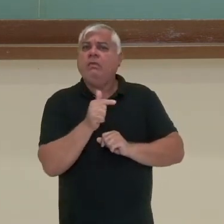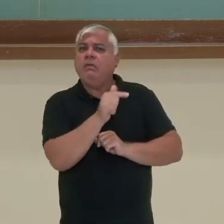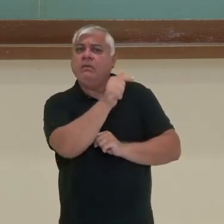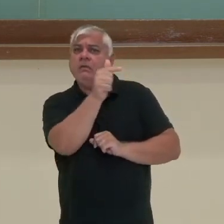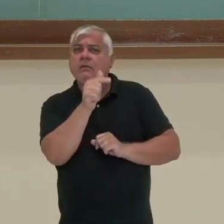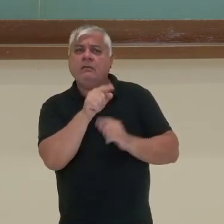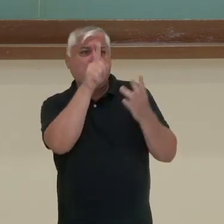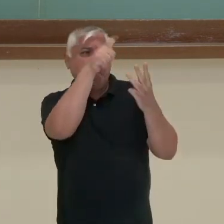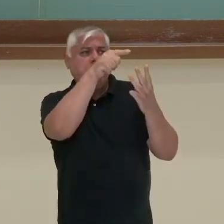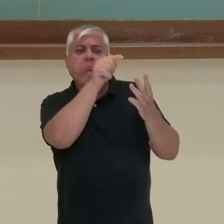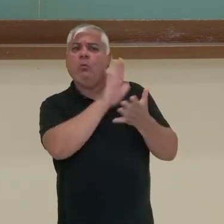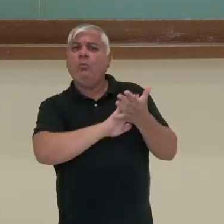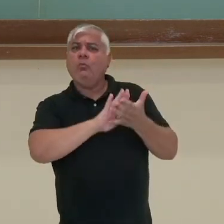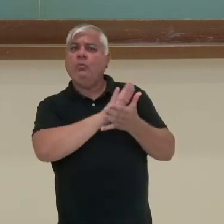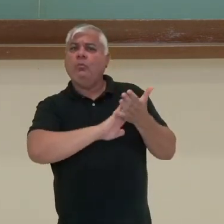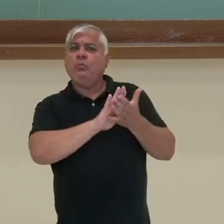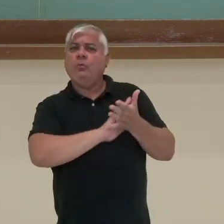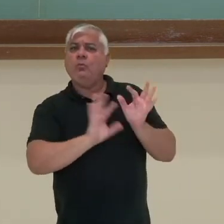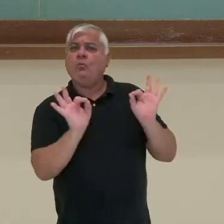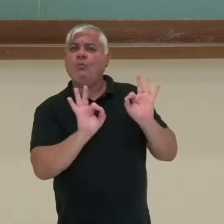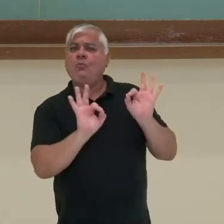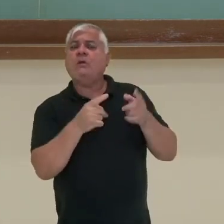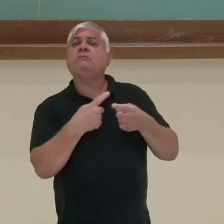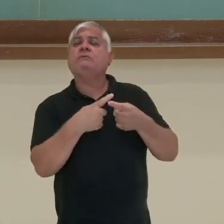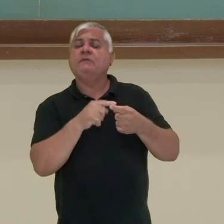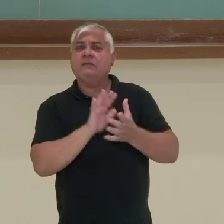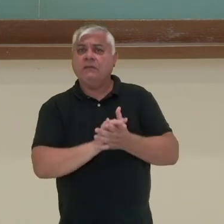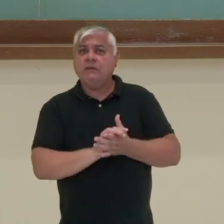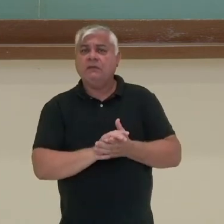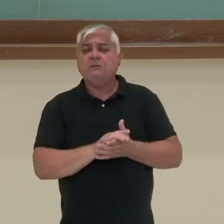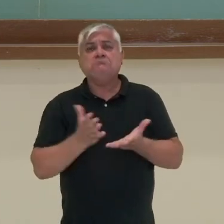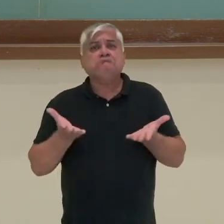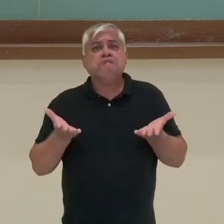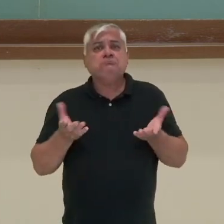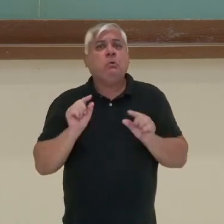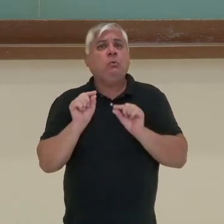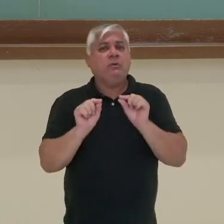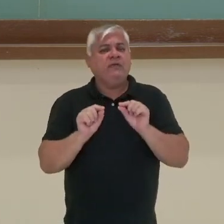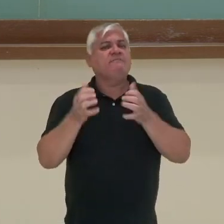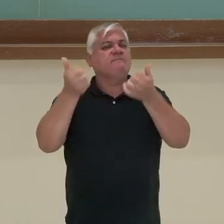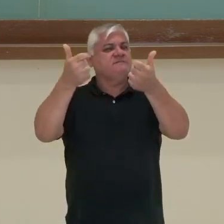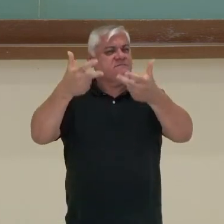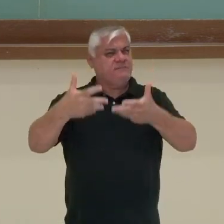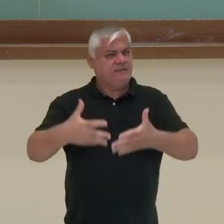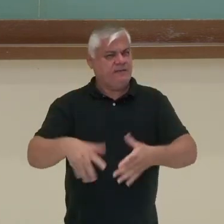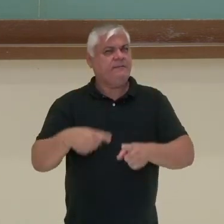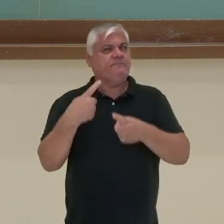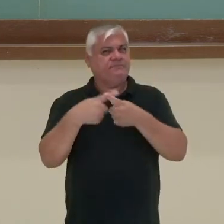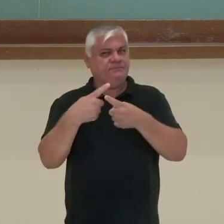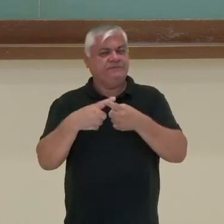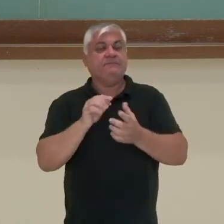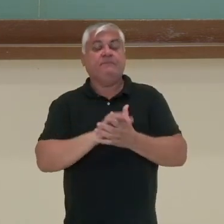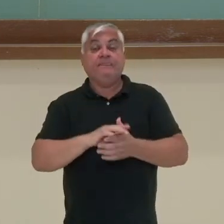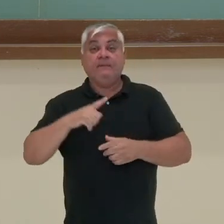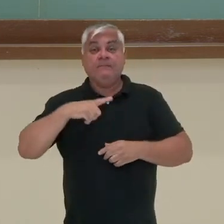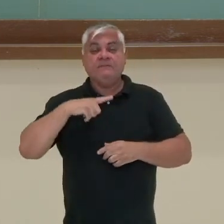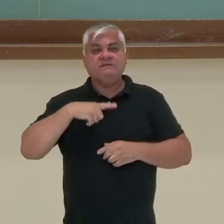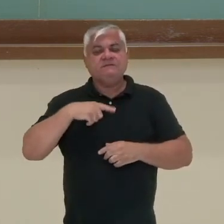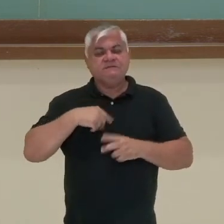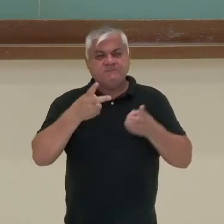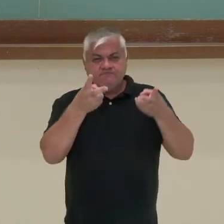não receberam essa acentuação gráfica, por algum motivo que nós já vamos descobrir, né? Nós temos que